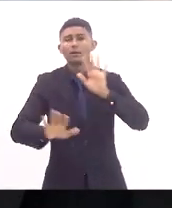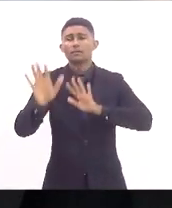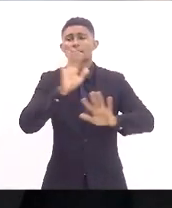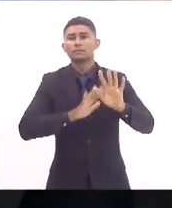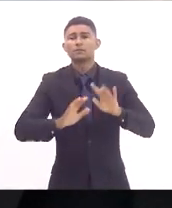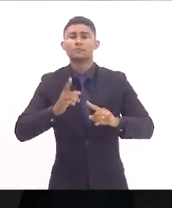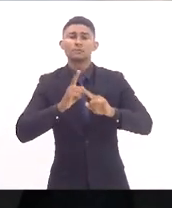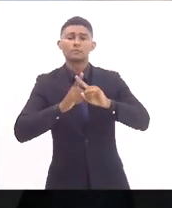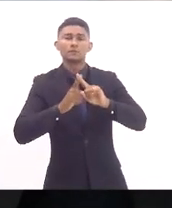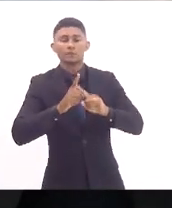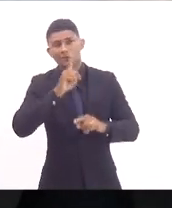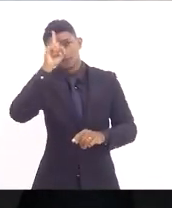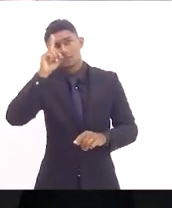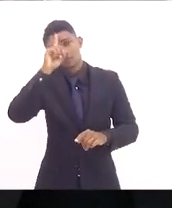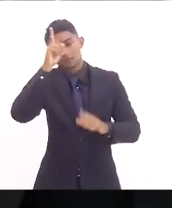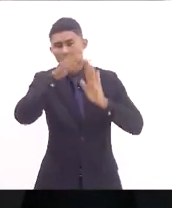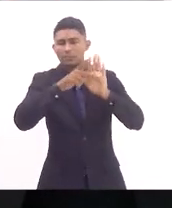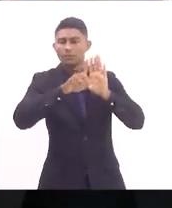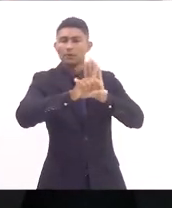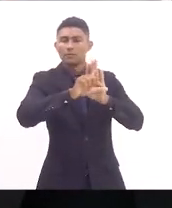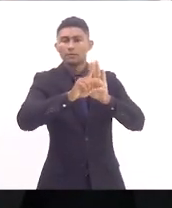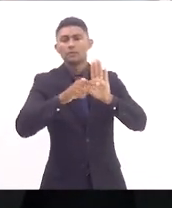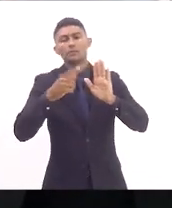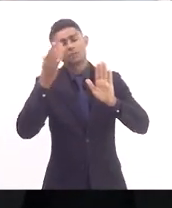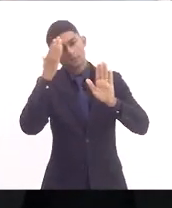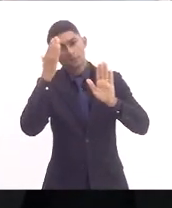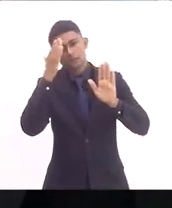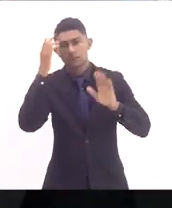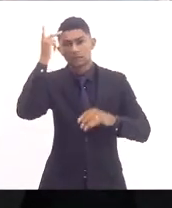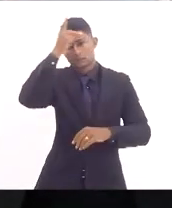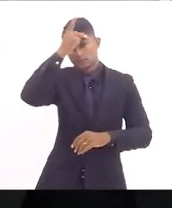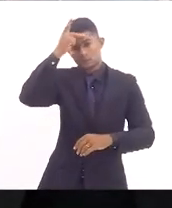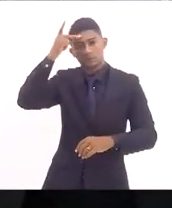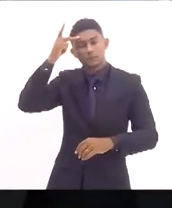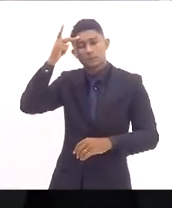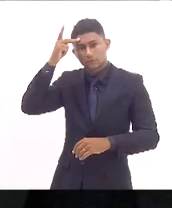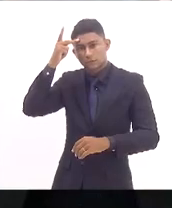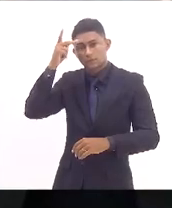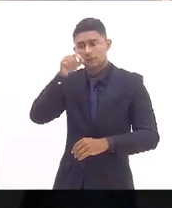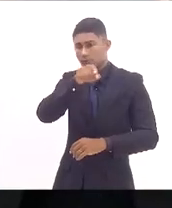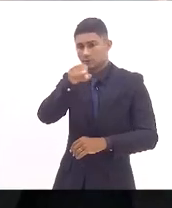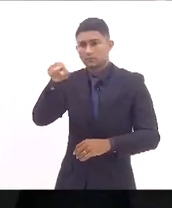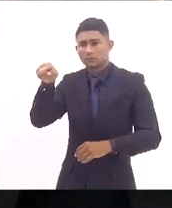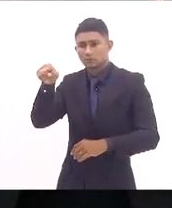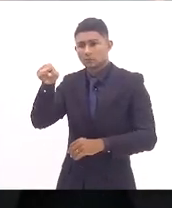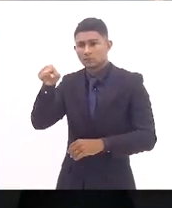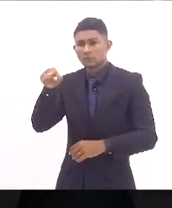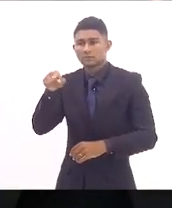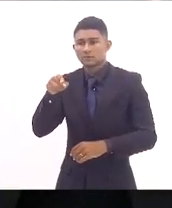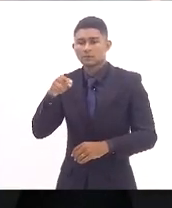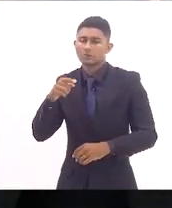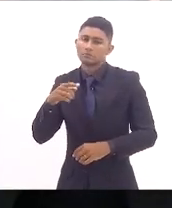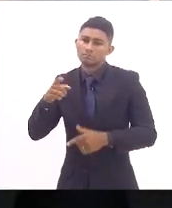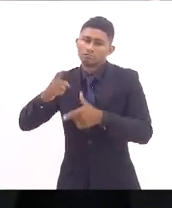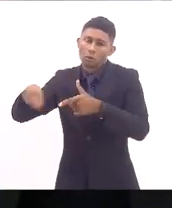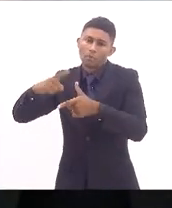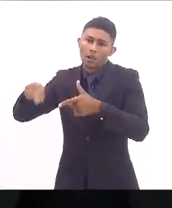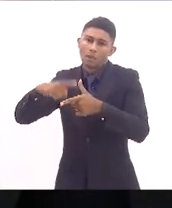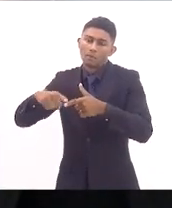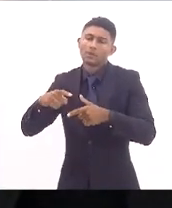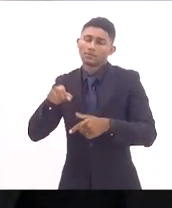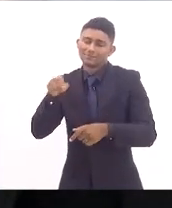cuidado quando legislar tá certo nós temos proteger a pessoa que tem essa essa esse problema na vida só coisa muito triste